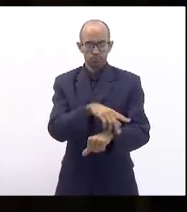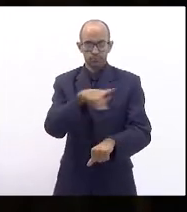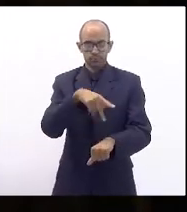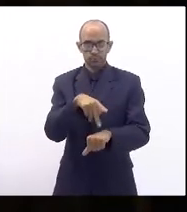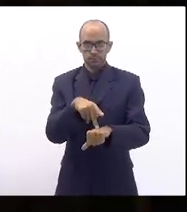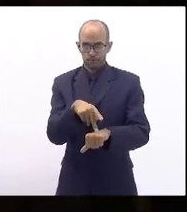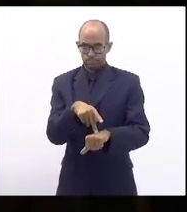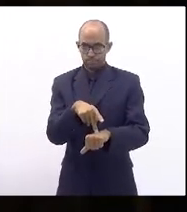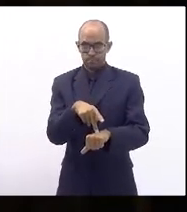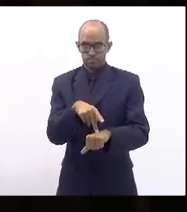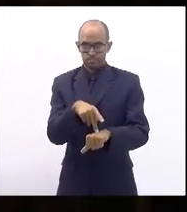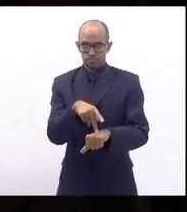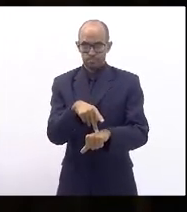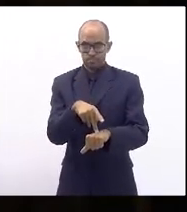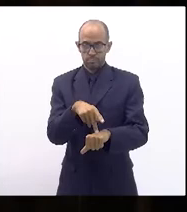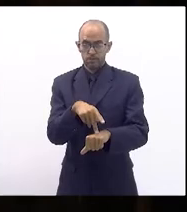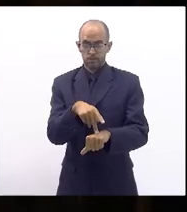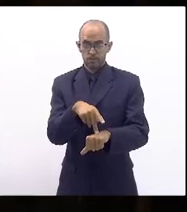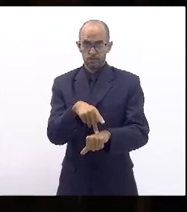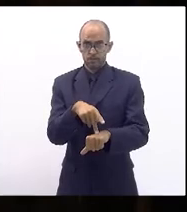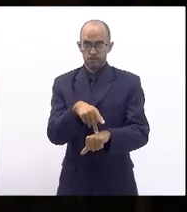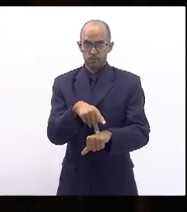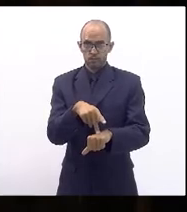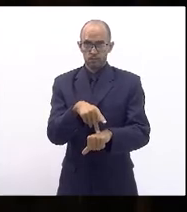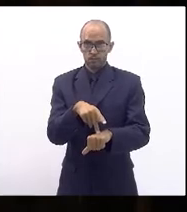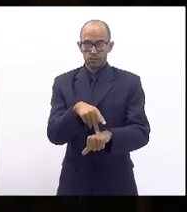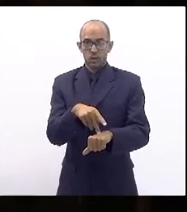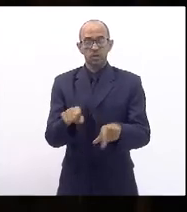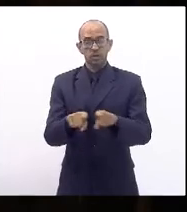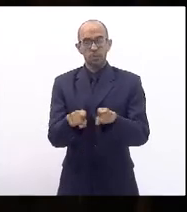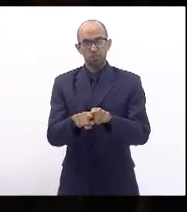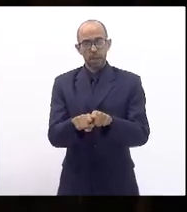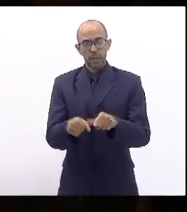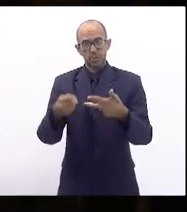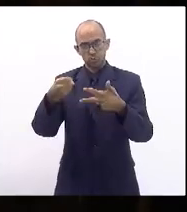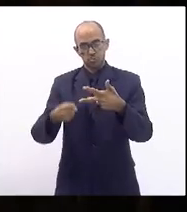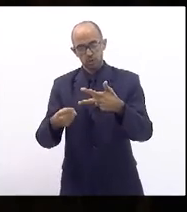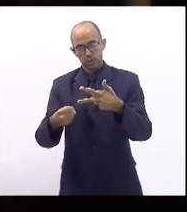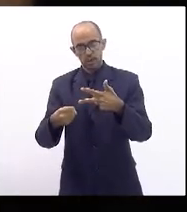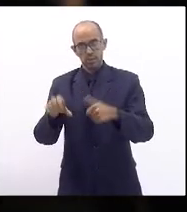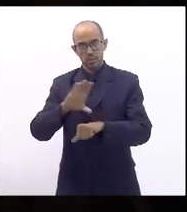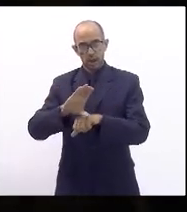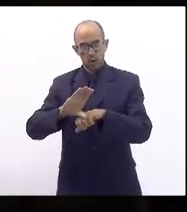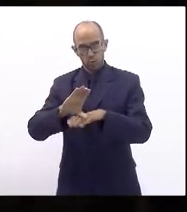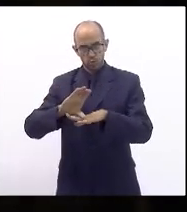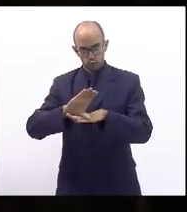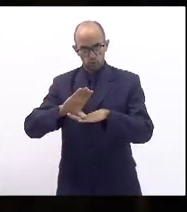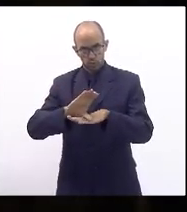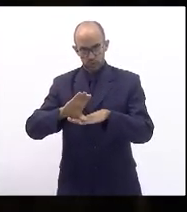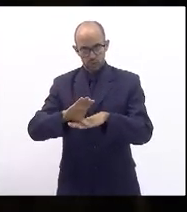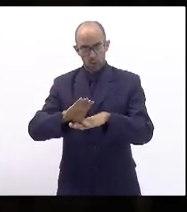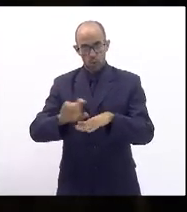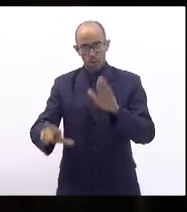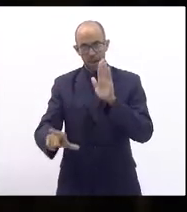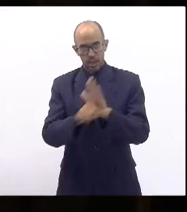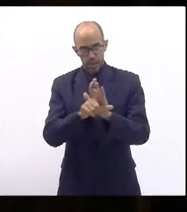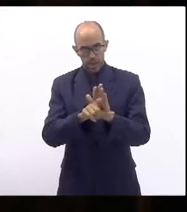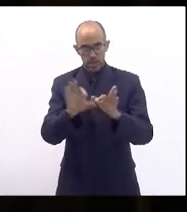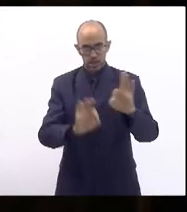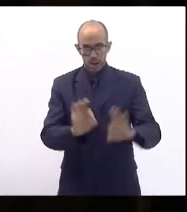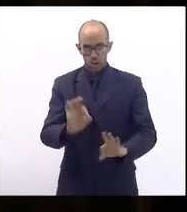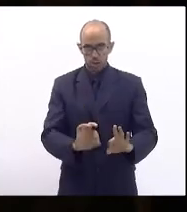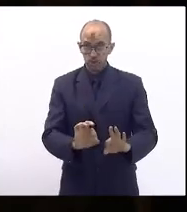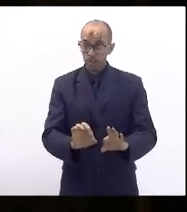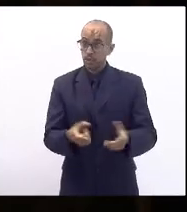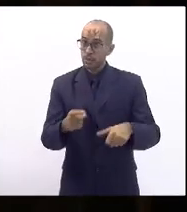a defesa para defesa da Pátria dos poderes constitucional e da Lei e da ordem neste exato momento em